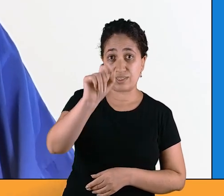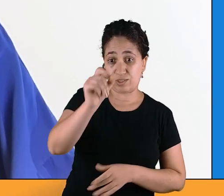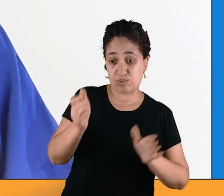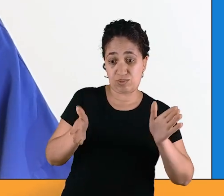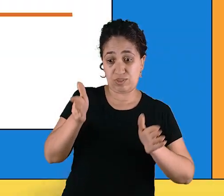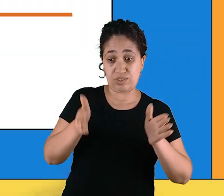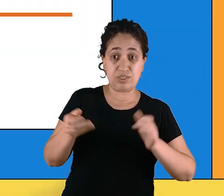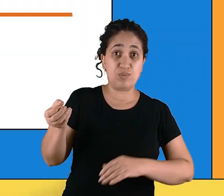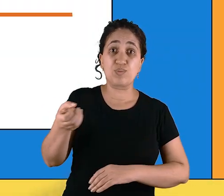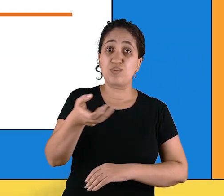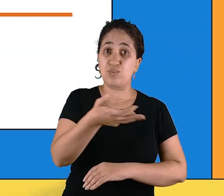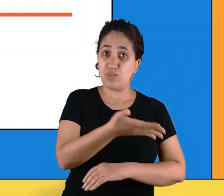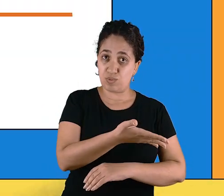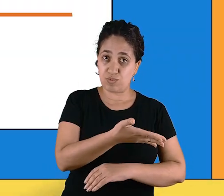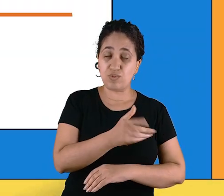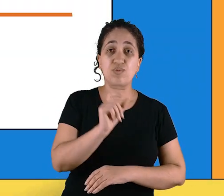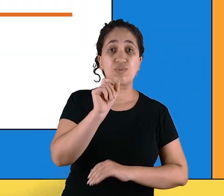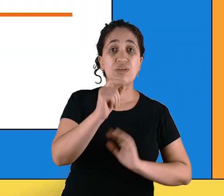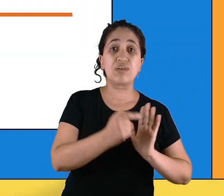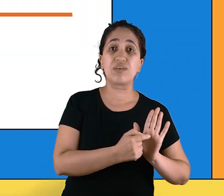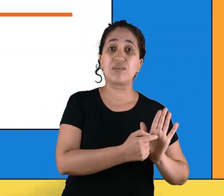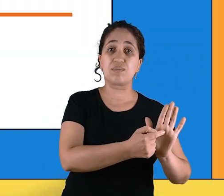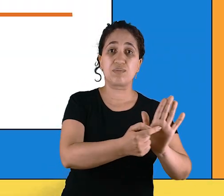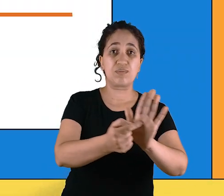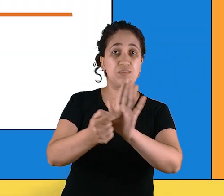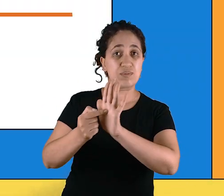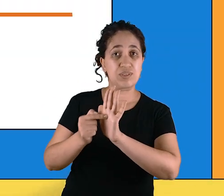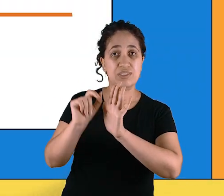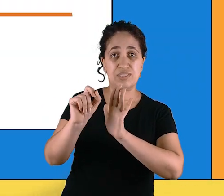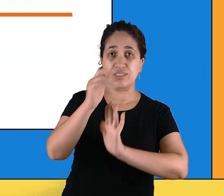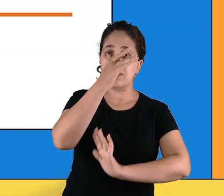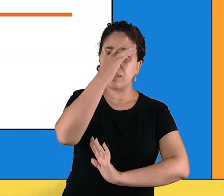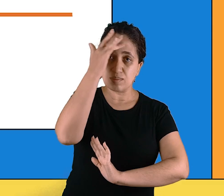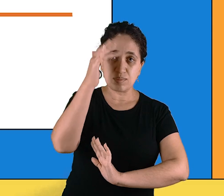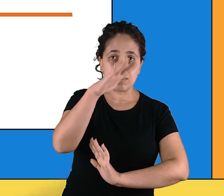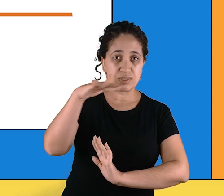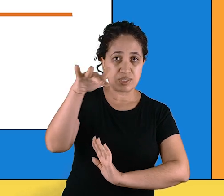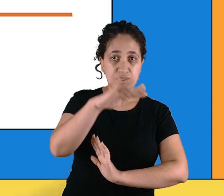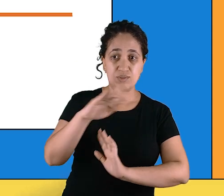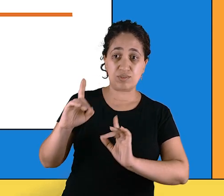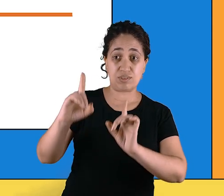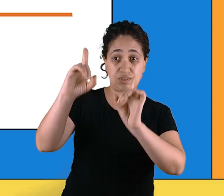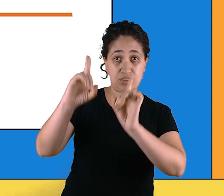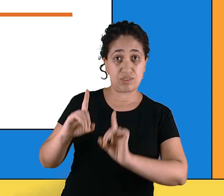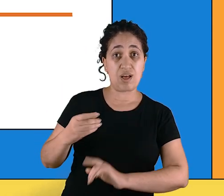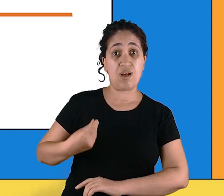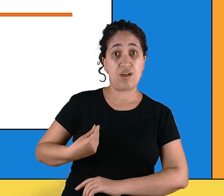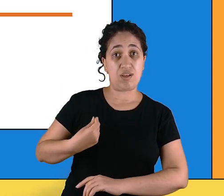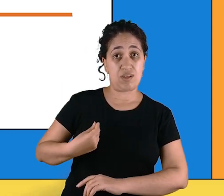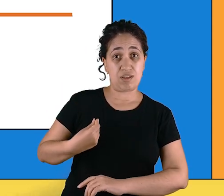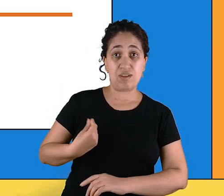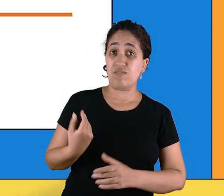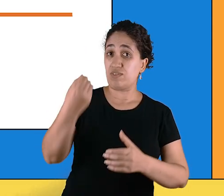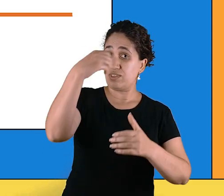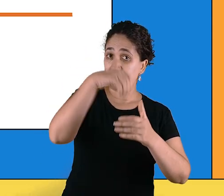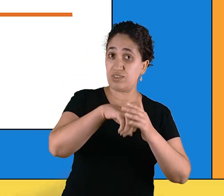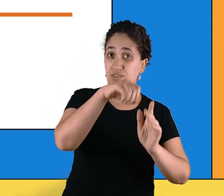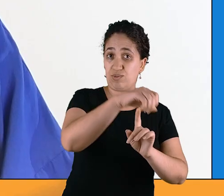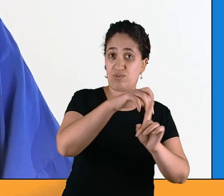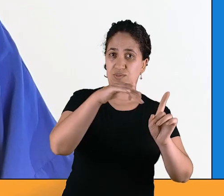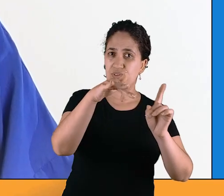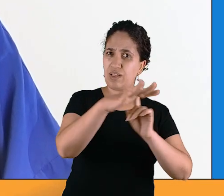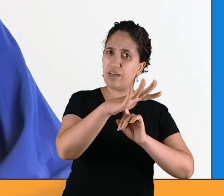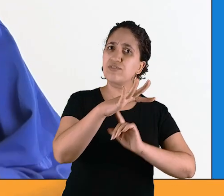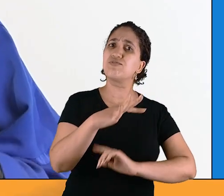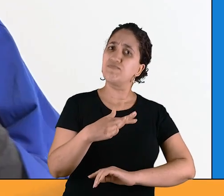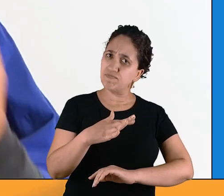novo tempo que nos mostra, né, que as pessoas com deficiência, elas vivem na sociedade, elas estão cada